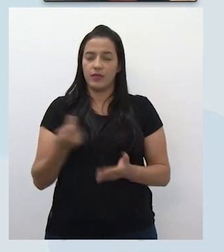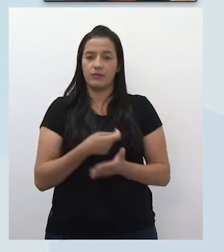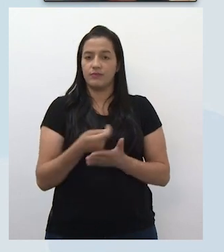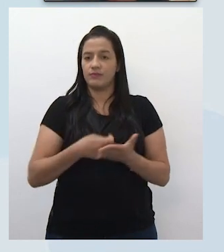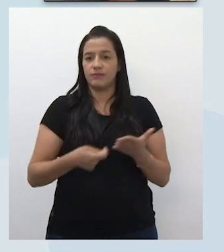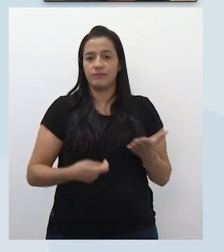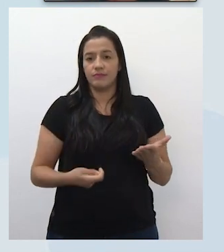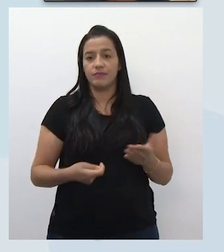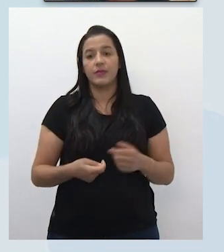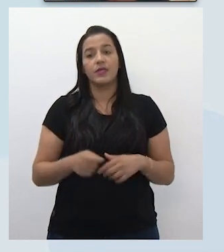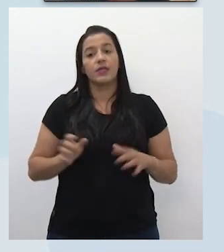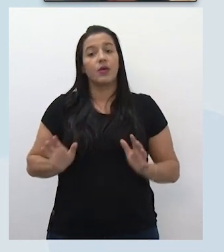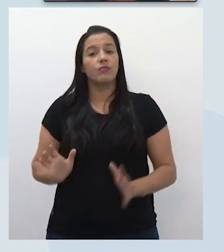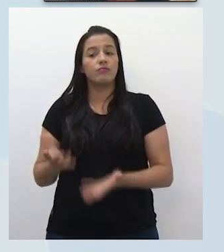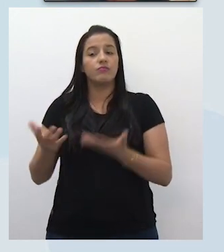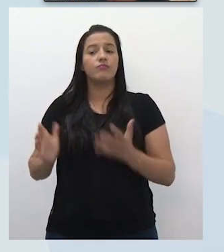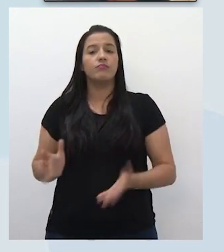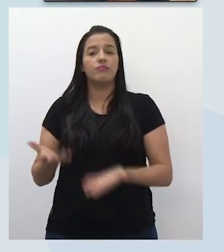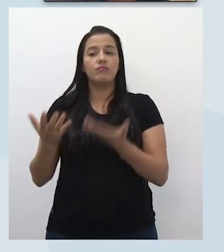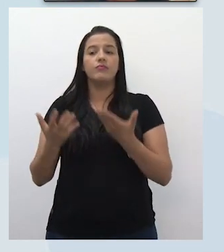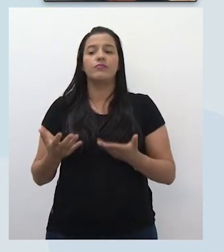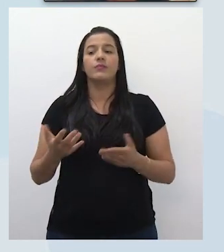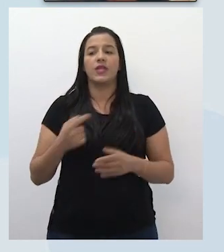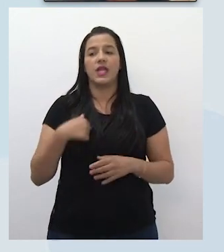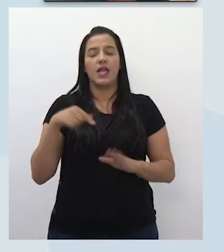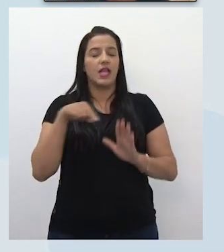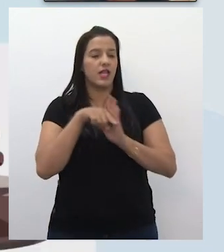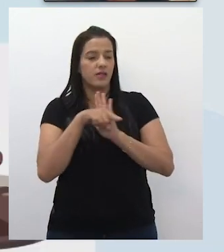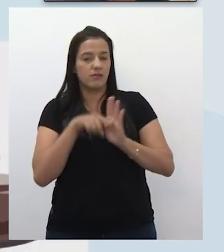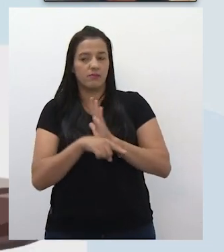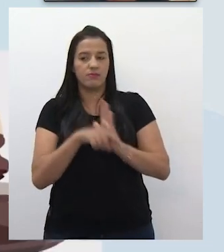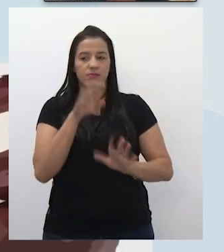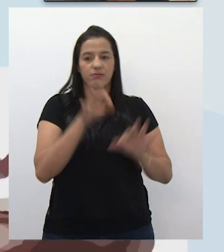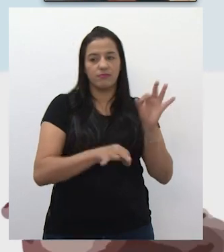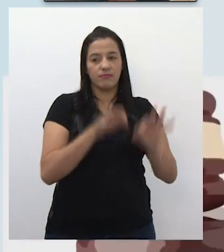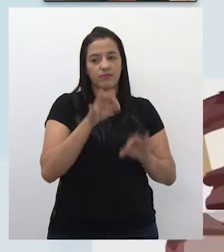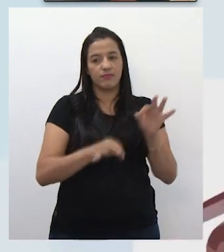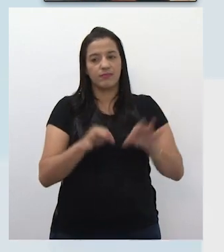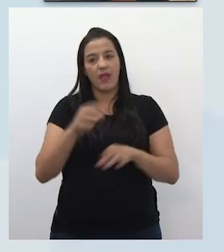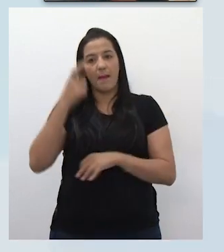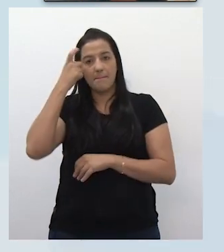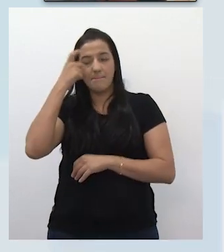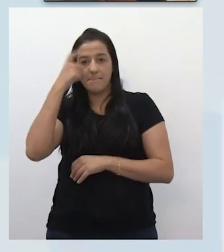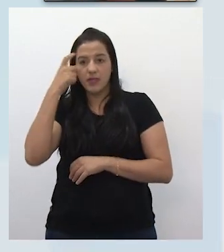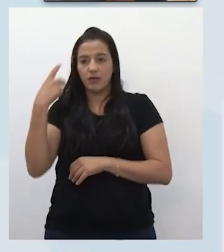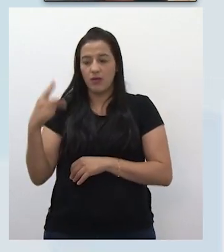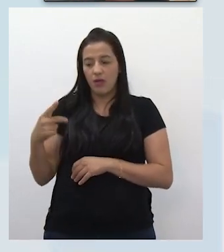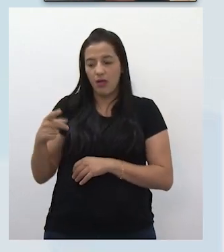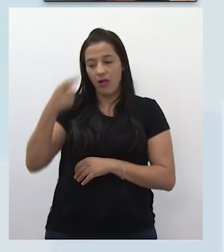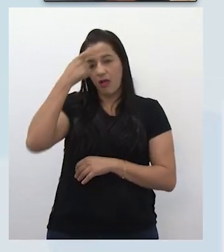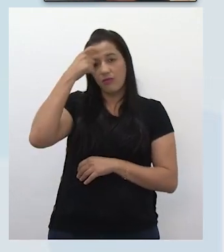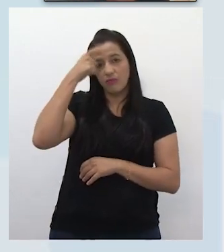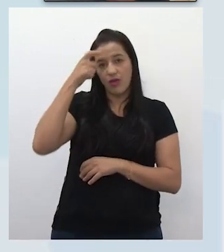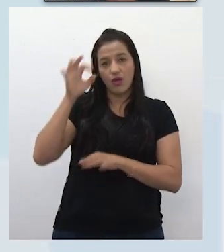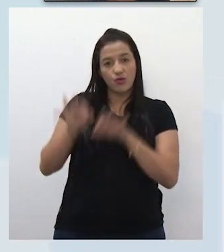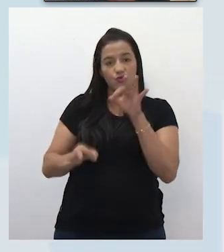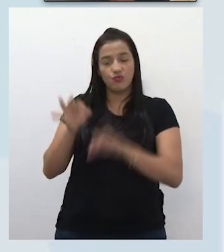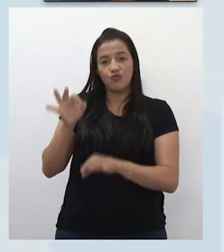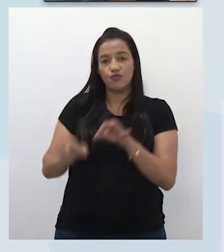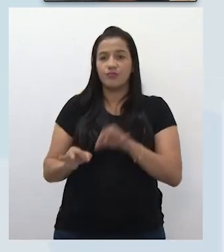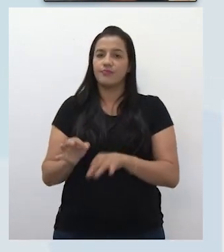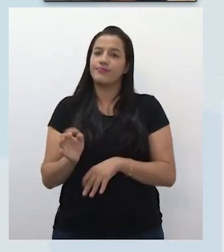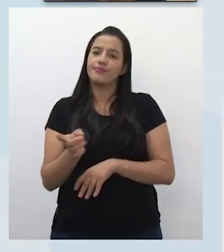seja, esse elogio, ele não avalia a personalidade, ele não julga o caráter, né?